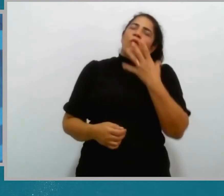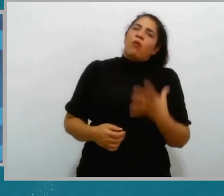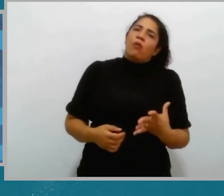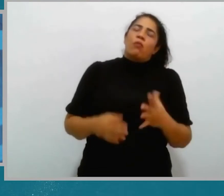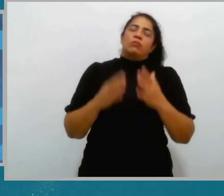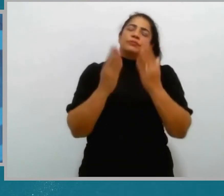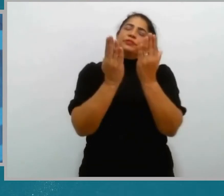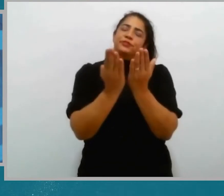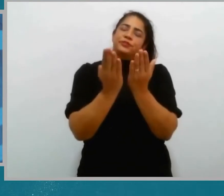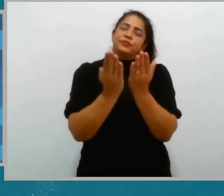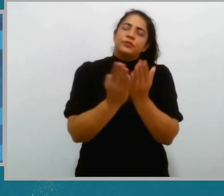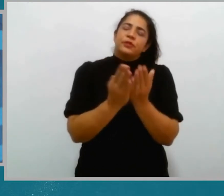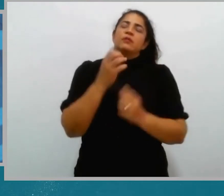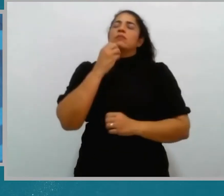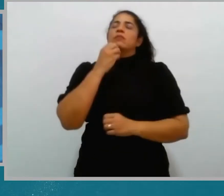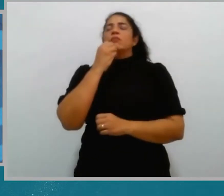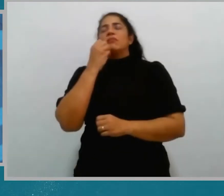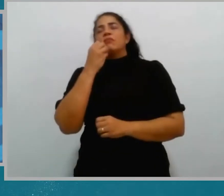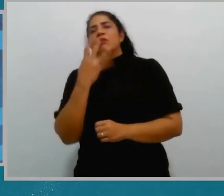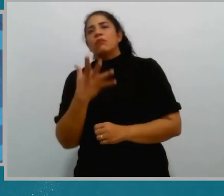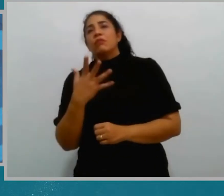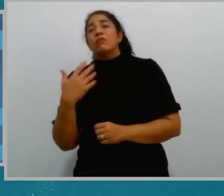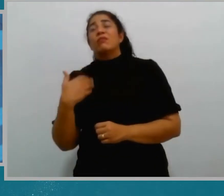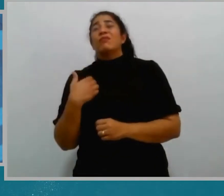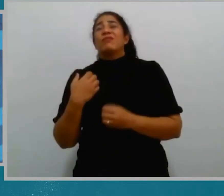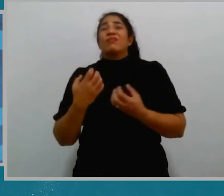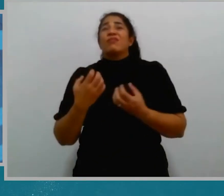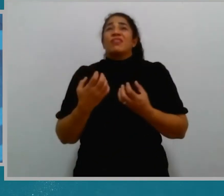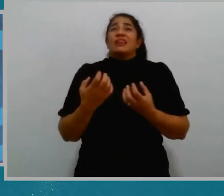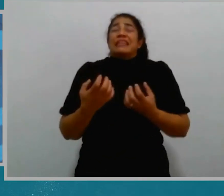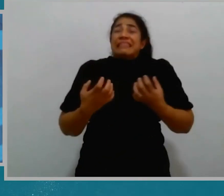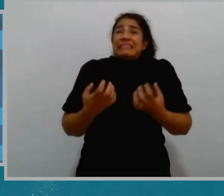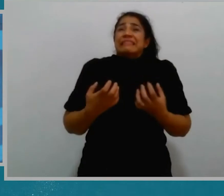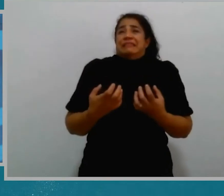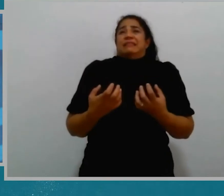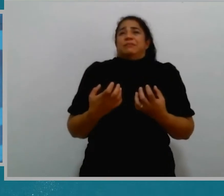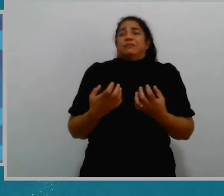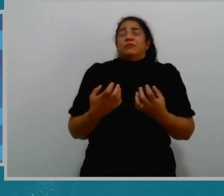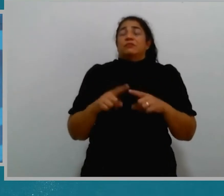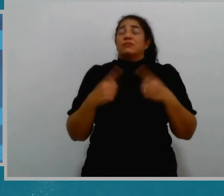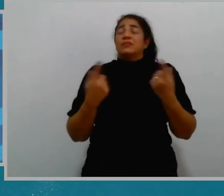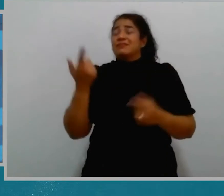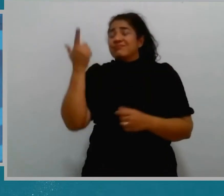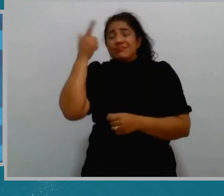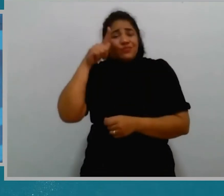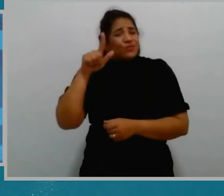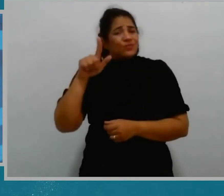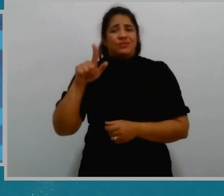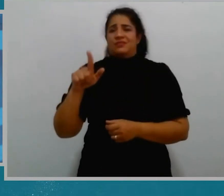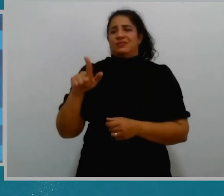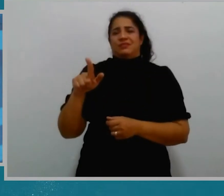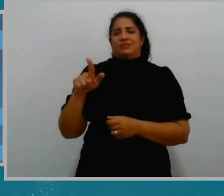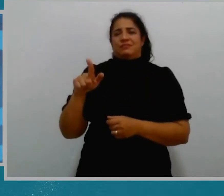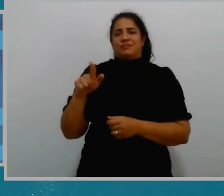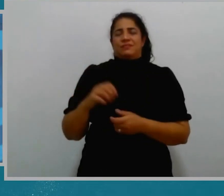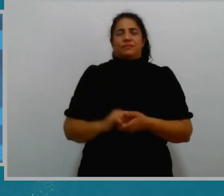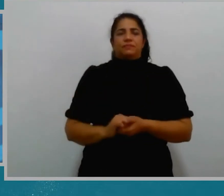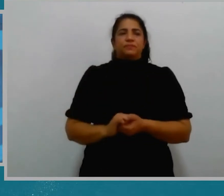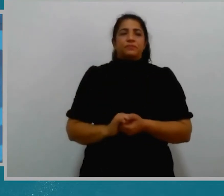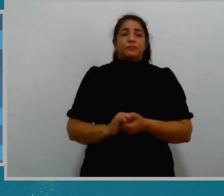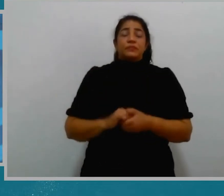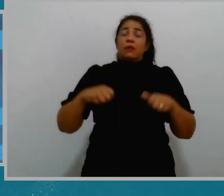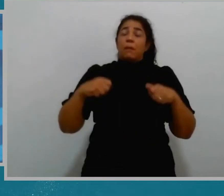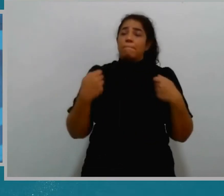membro do corpo de Cristo, fazer as coisas, né, para cuidar das pessoas, pregar o evangelho, mas se nós não saímos